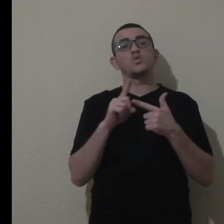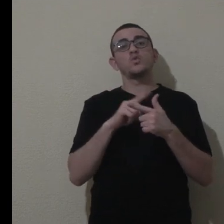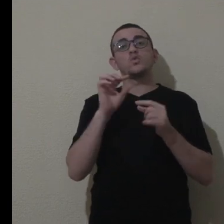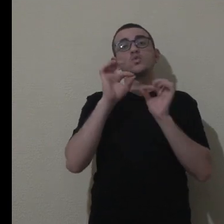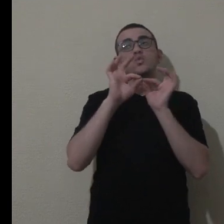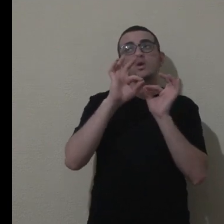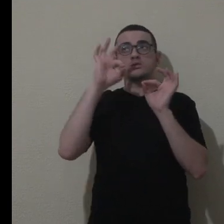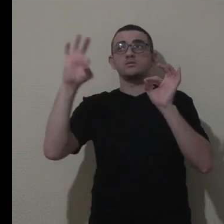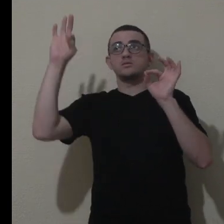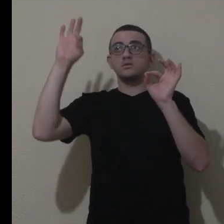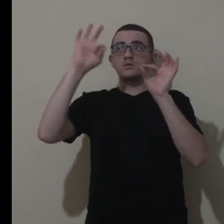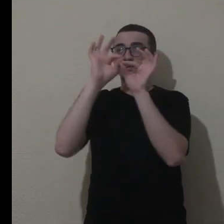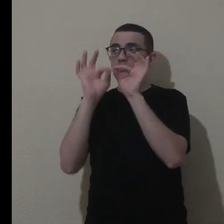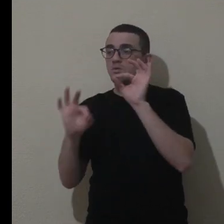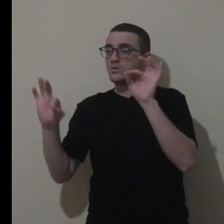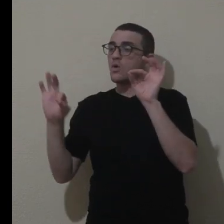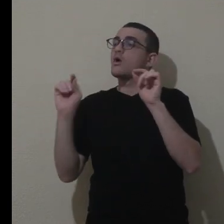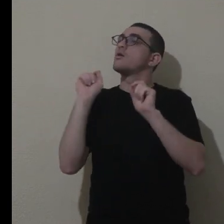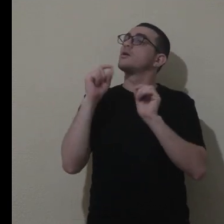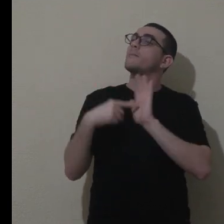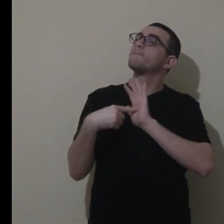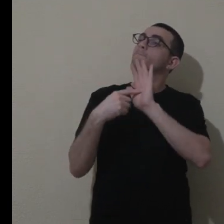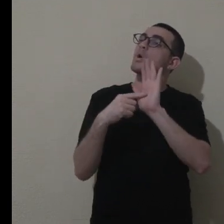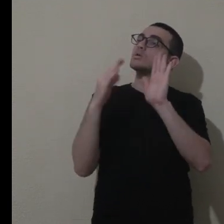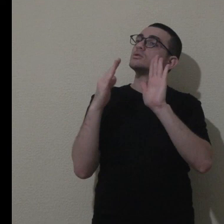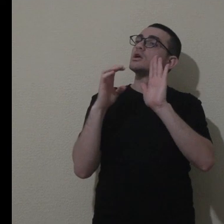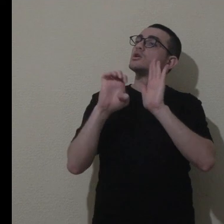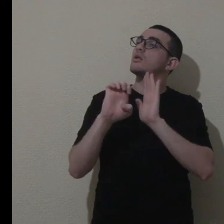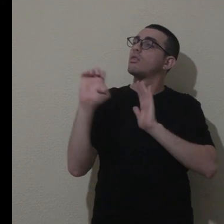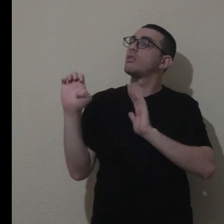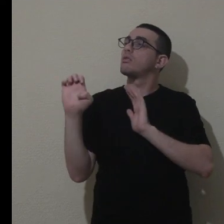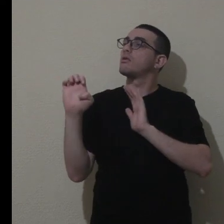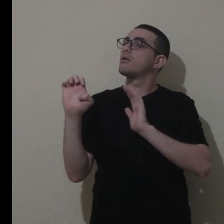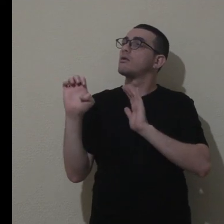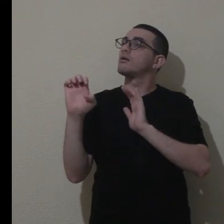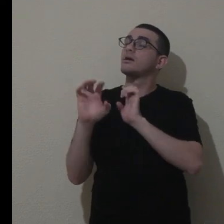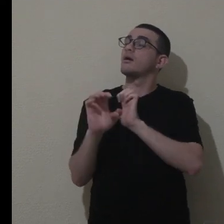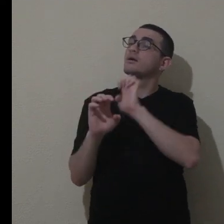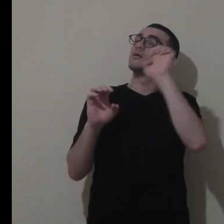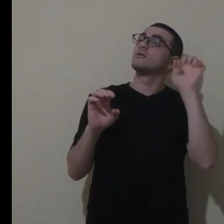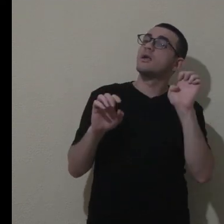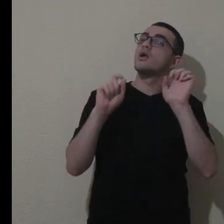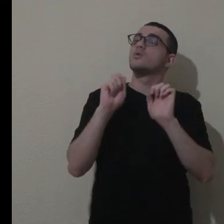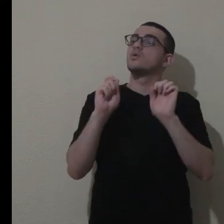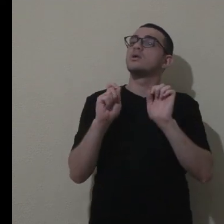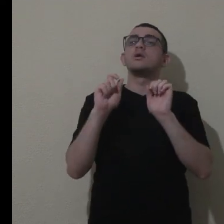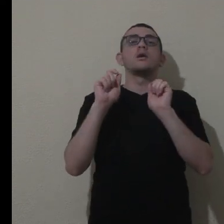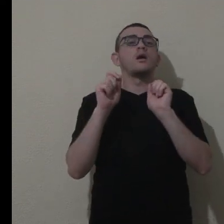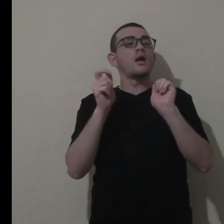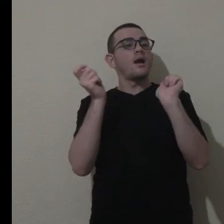curvas que mostram, né? De um lado esquerdo, que é a habilidade do